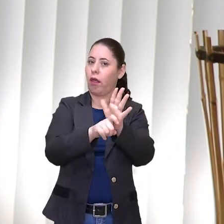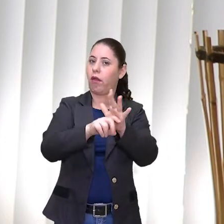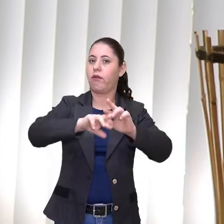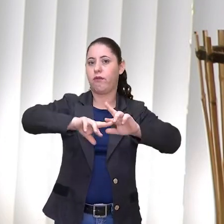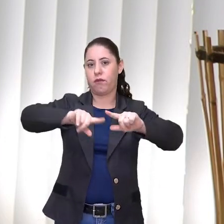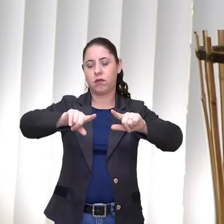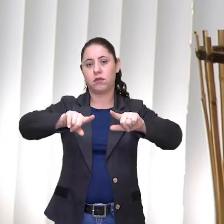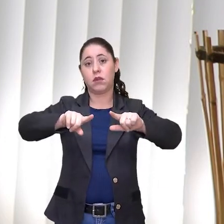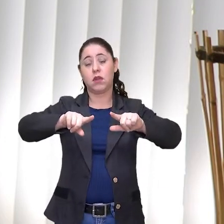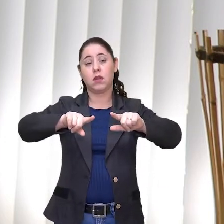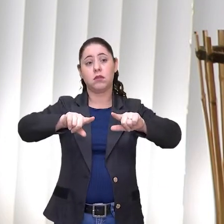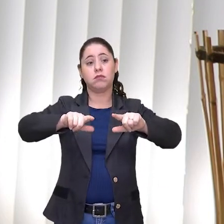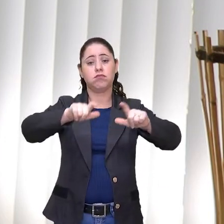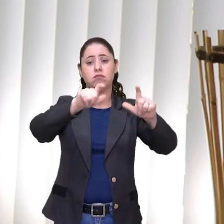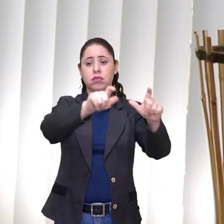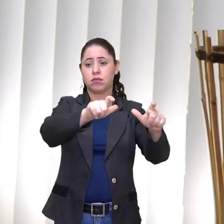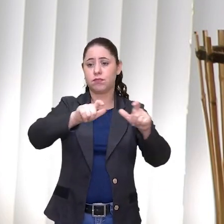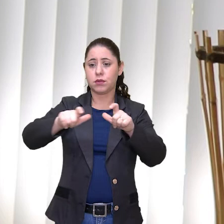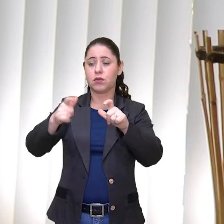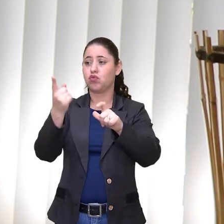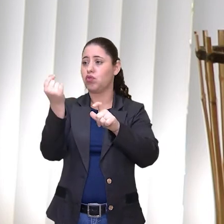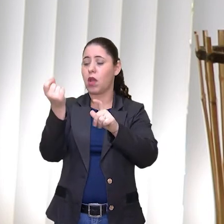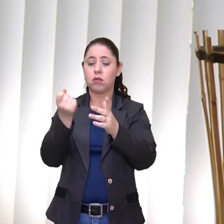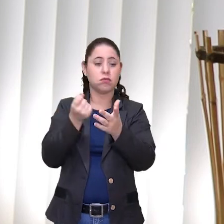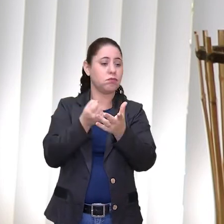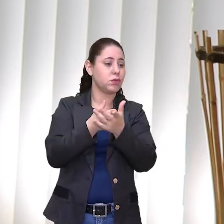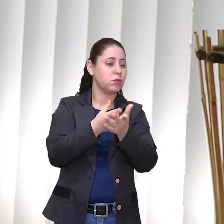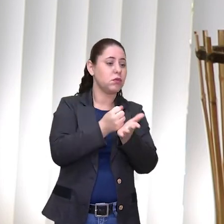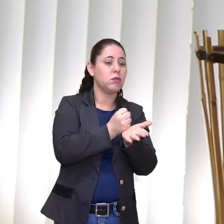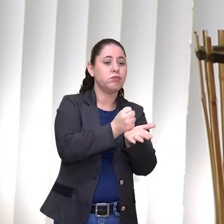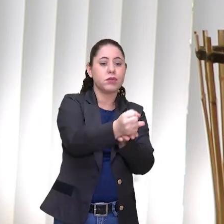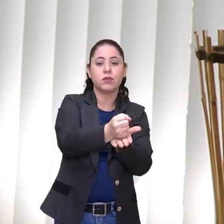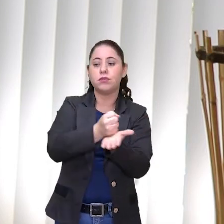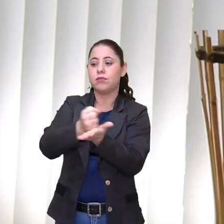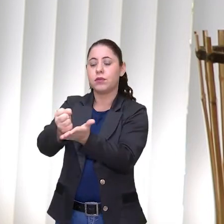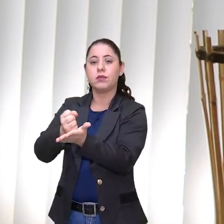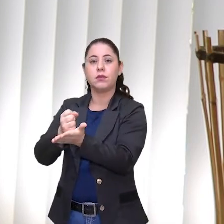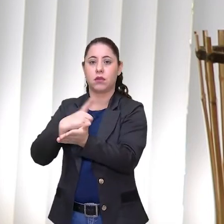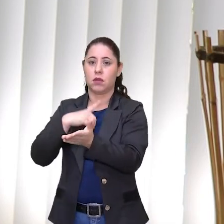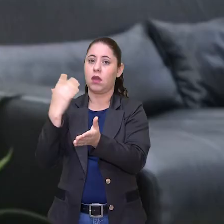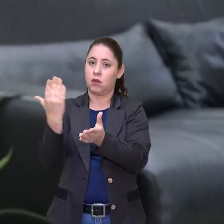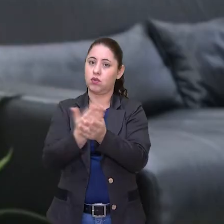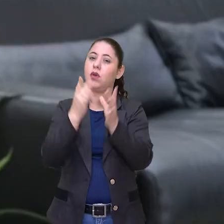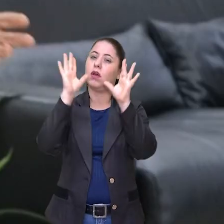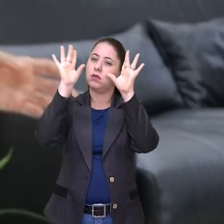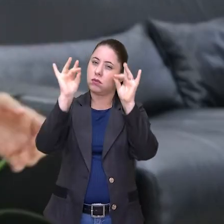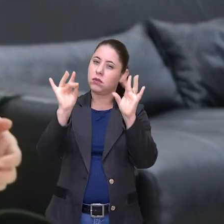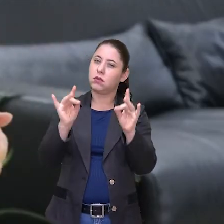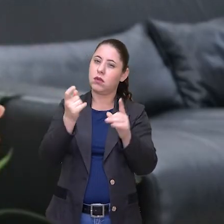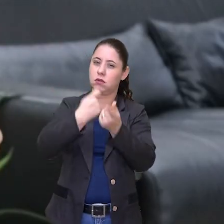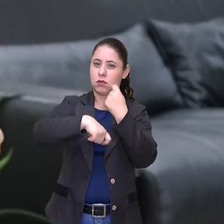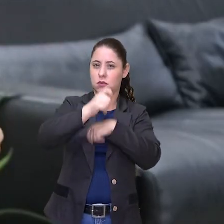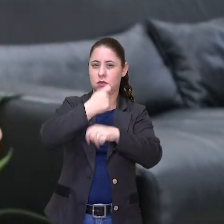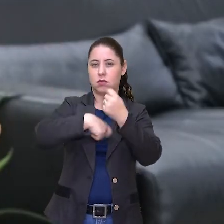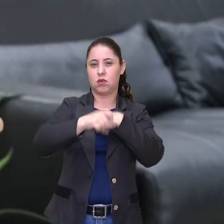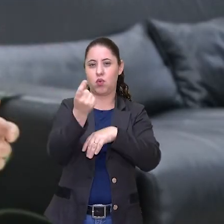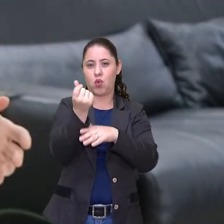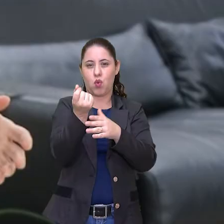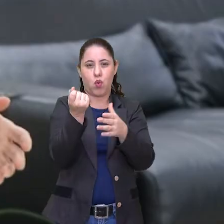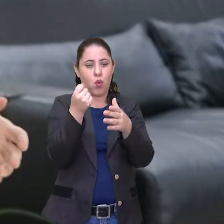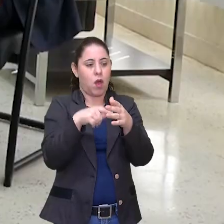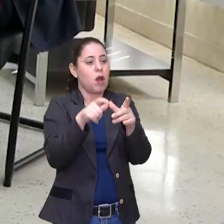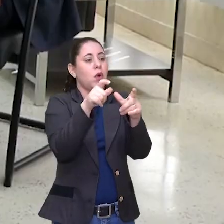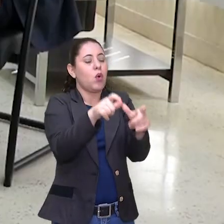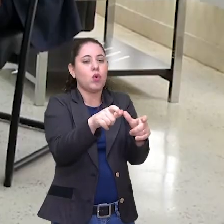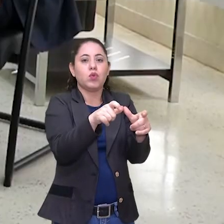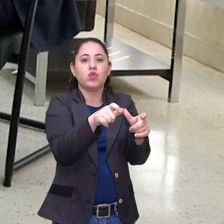ao tráfico de drogas. Então é dado destino a esse valor, né? Tem ações específicas dessa